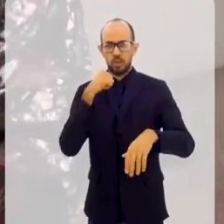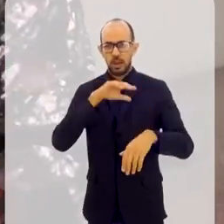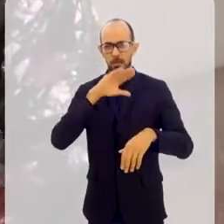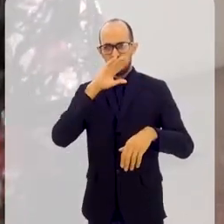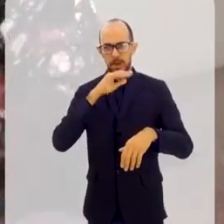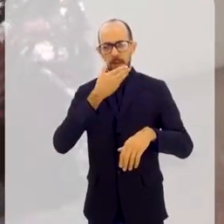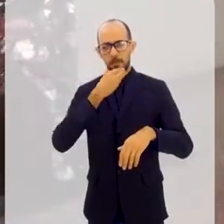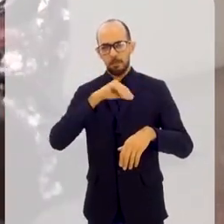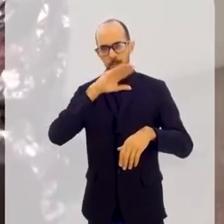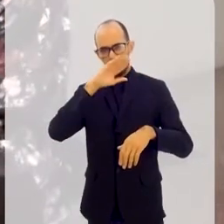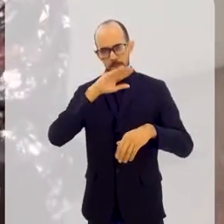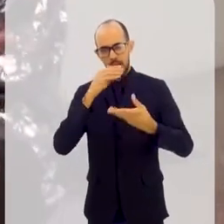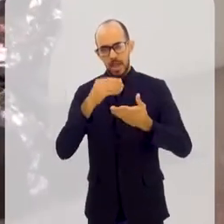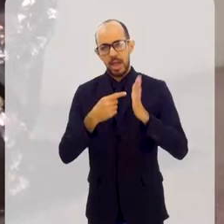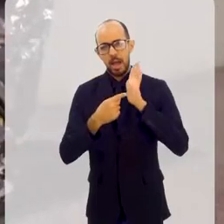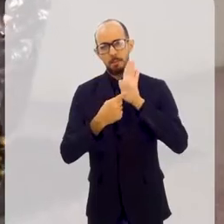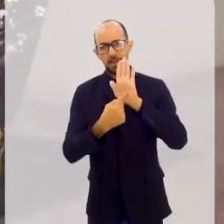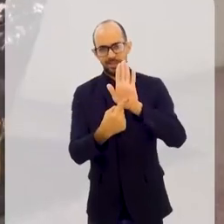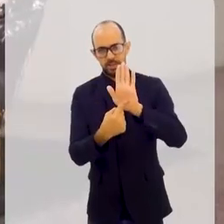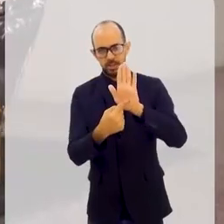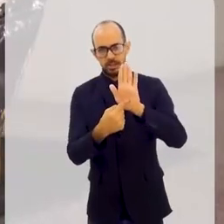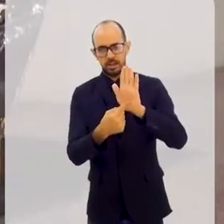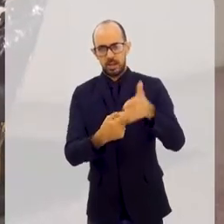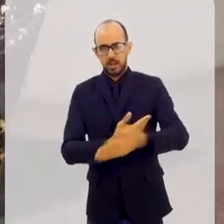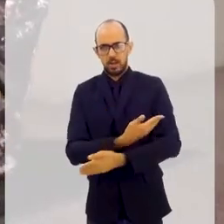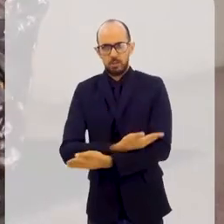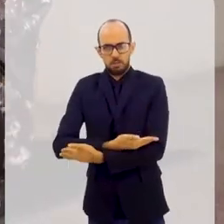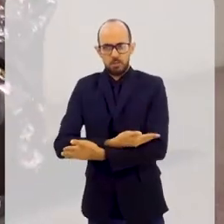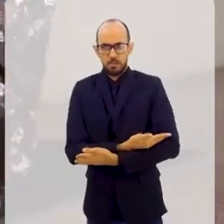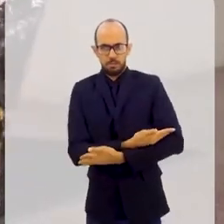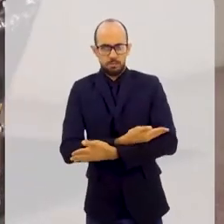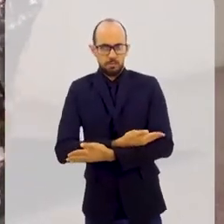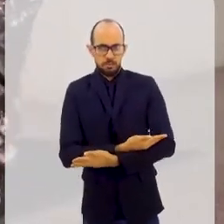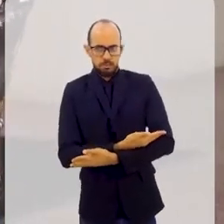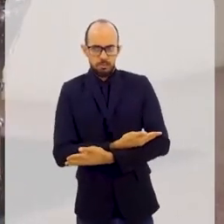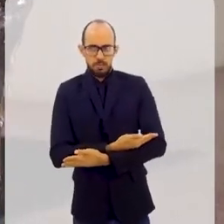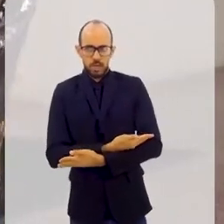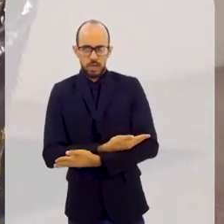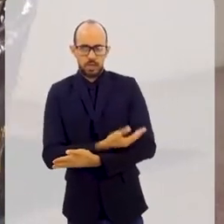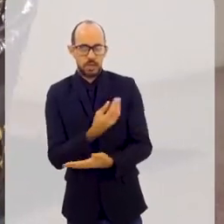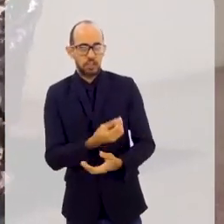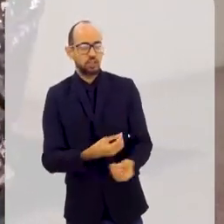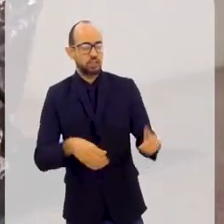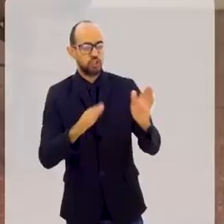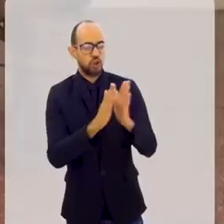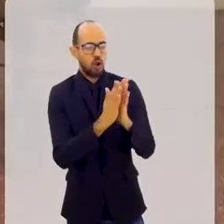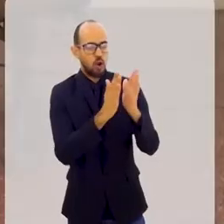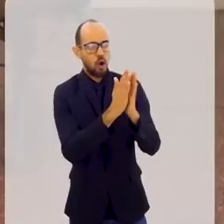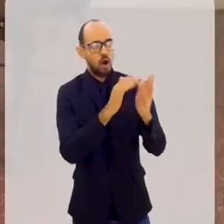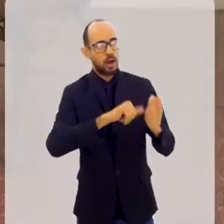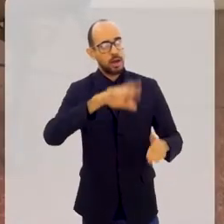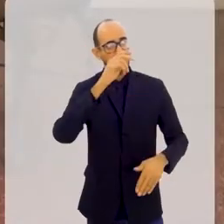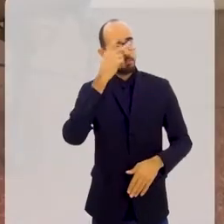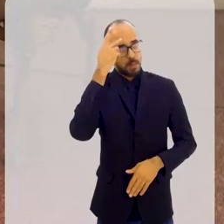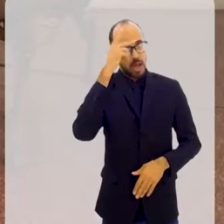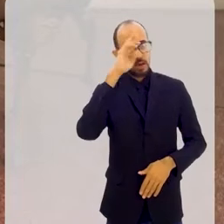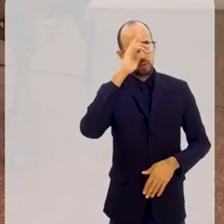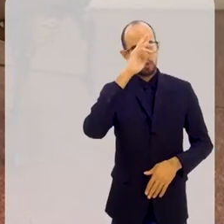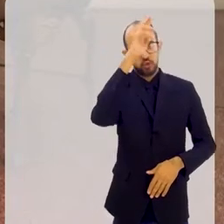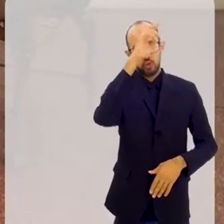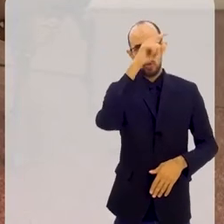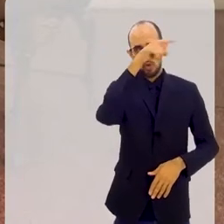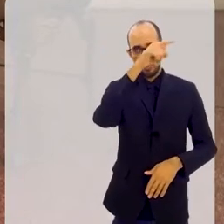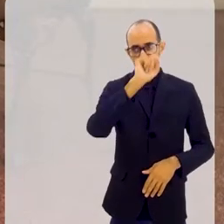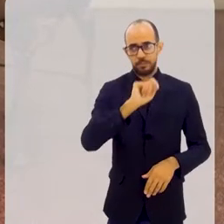a mãe o pai traz para igreja e nós apresentamos dedicamos a criança Senhor e ela tem pais